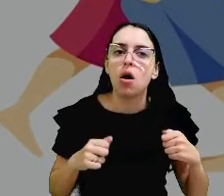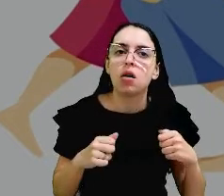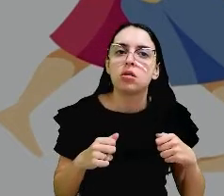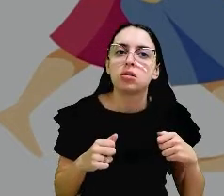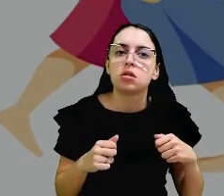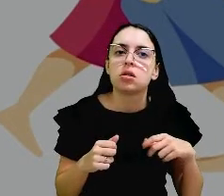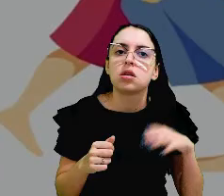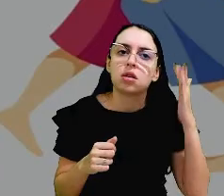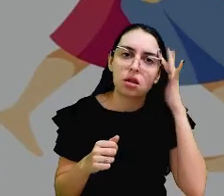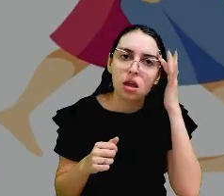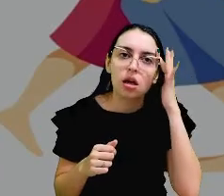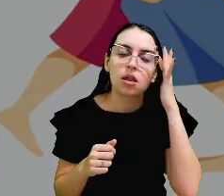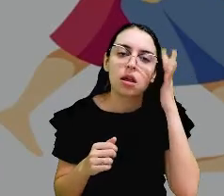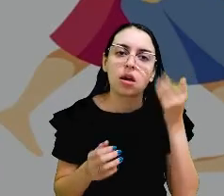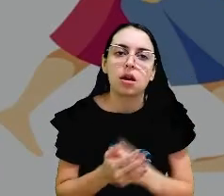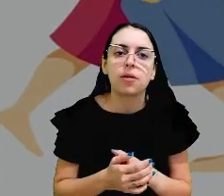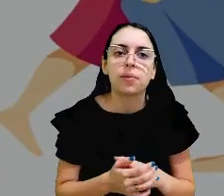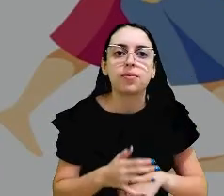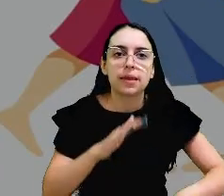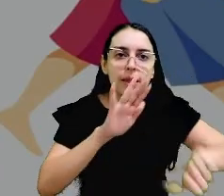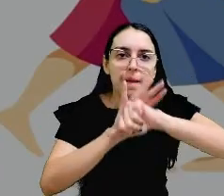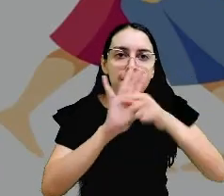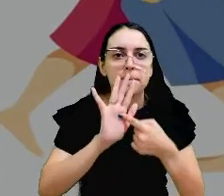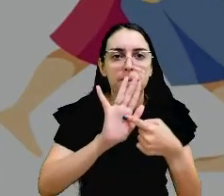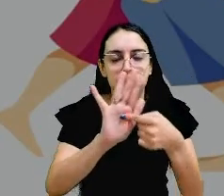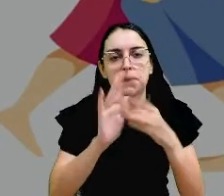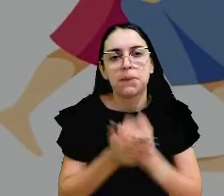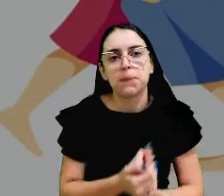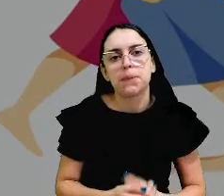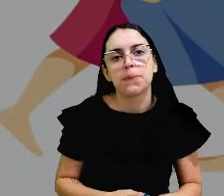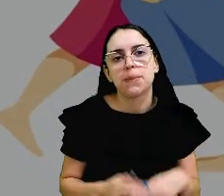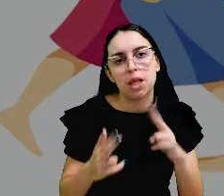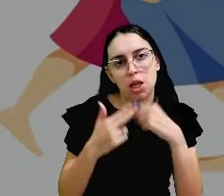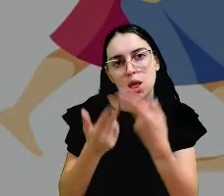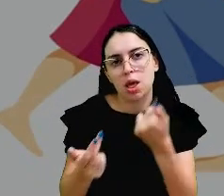ser caracterizada e penalizada.